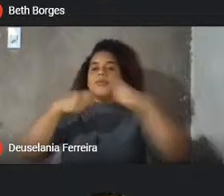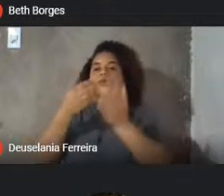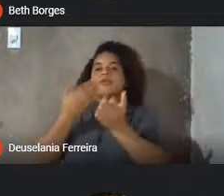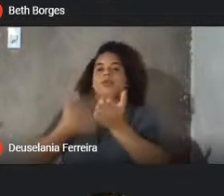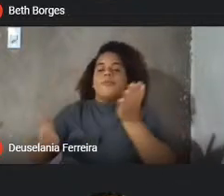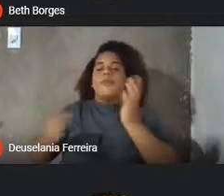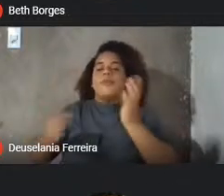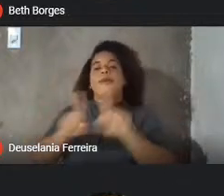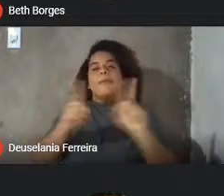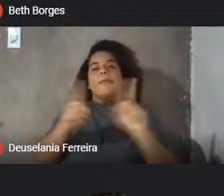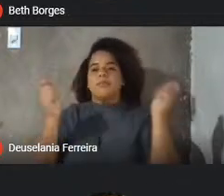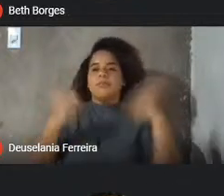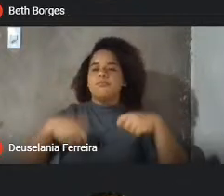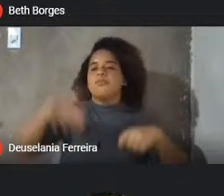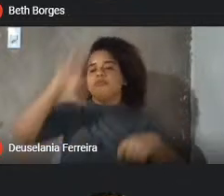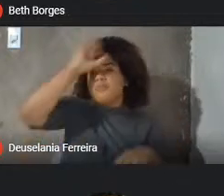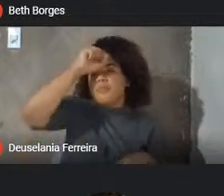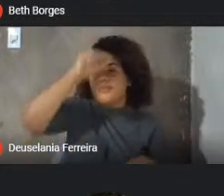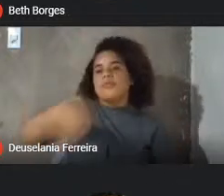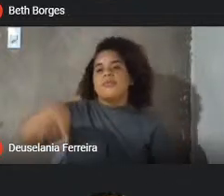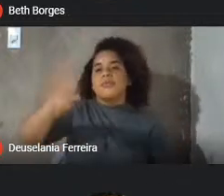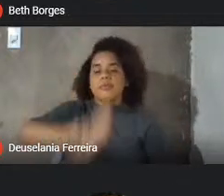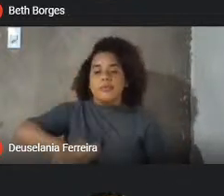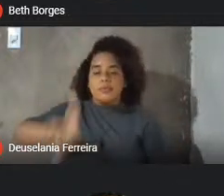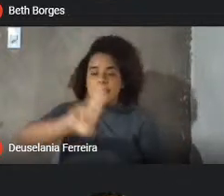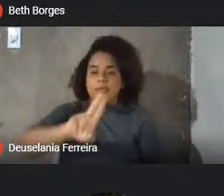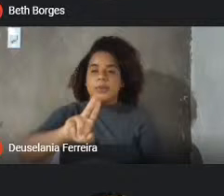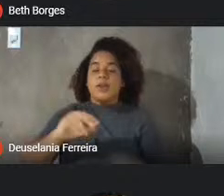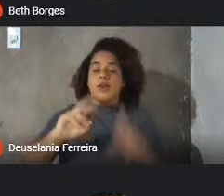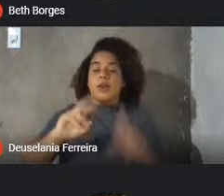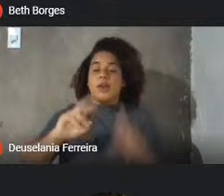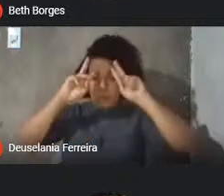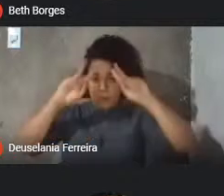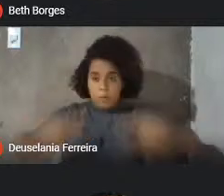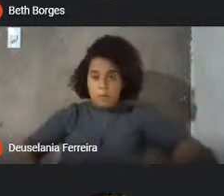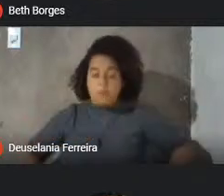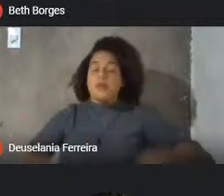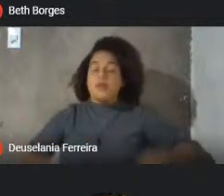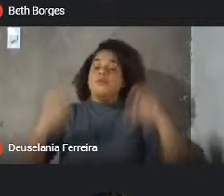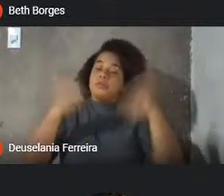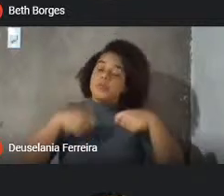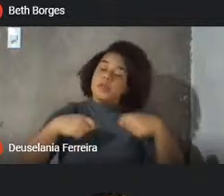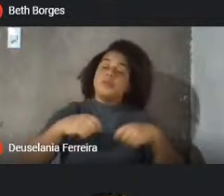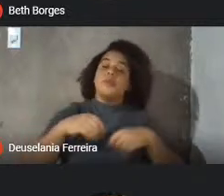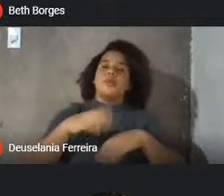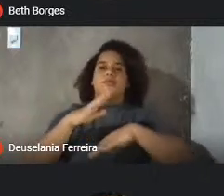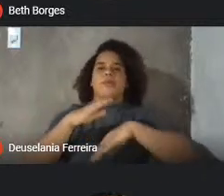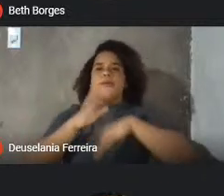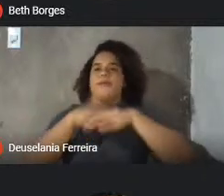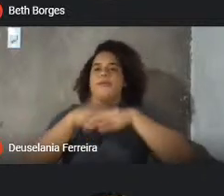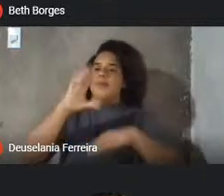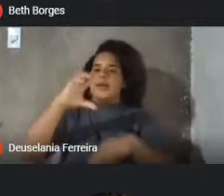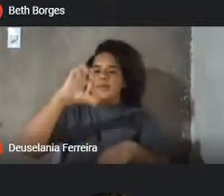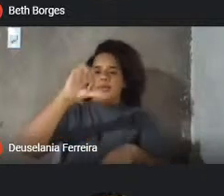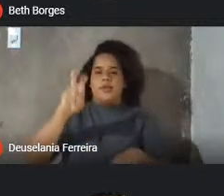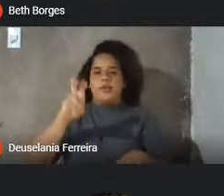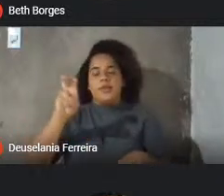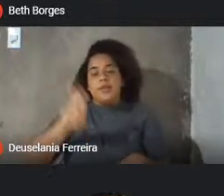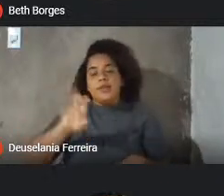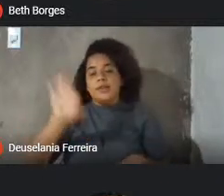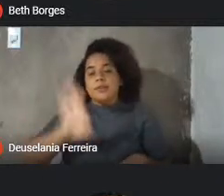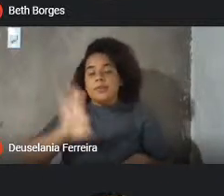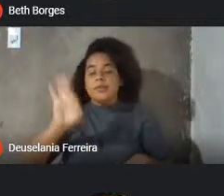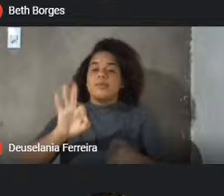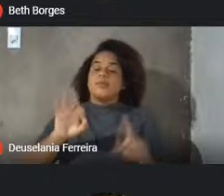ser humano pode chegar até aumentar, porém não tem estudos que evidenciam que